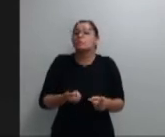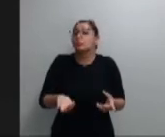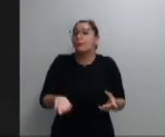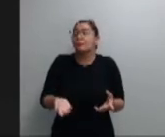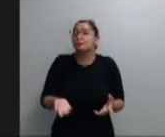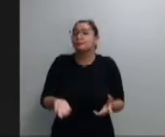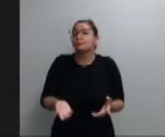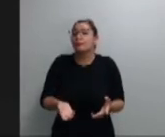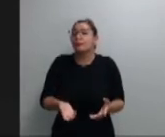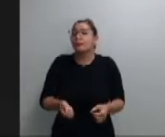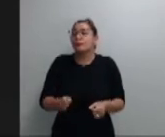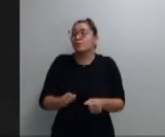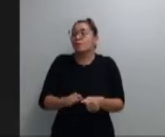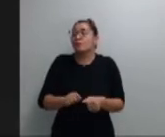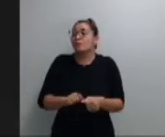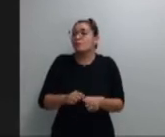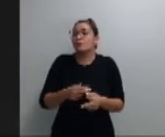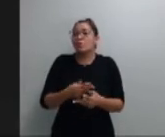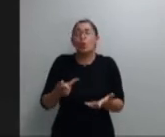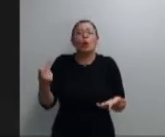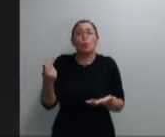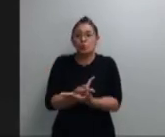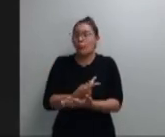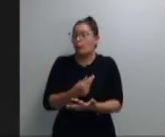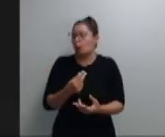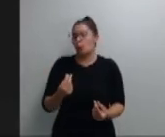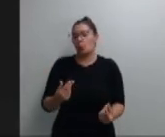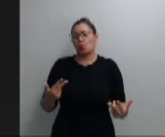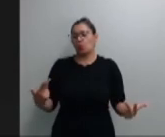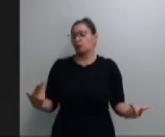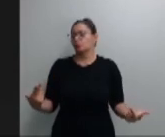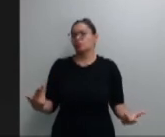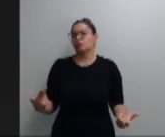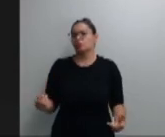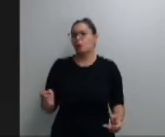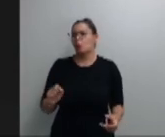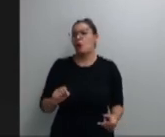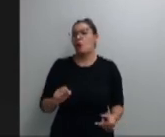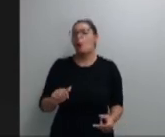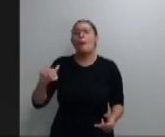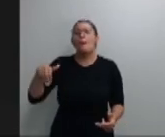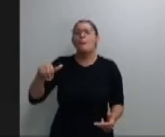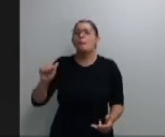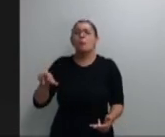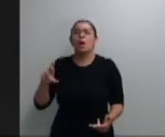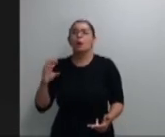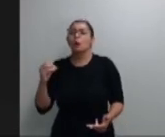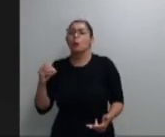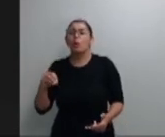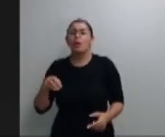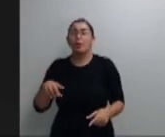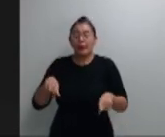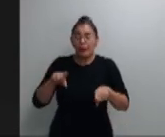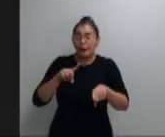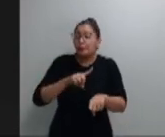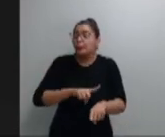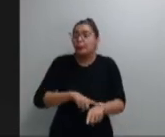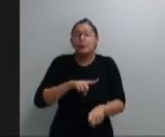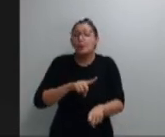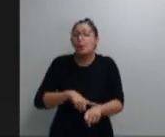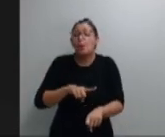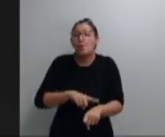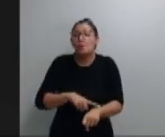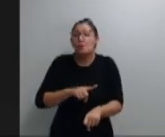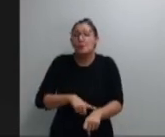anticoncorrenciais no mercado já estariam acontecendo há muito tempo então não é esse o marco o marco é justamente o momento em que a